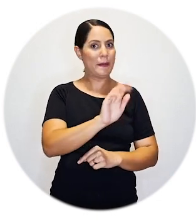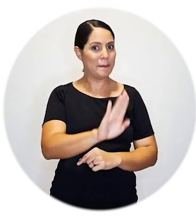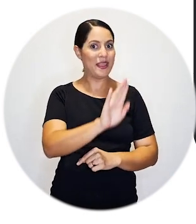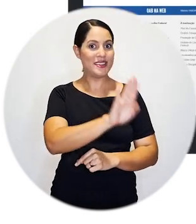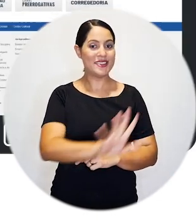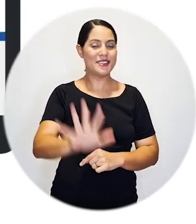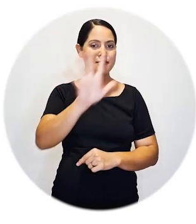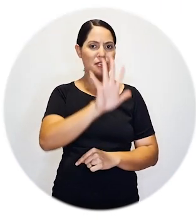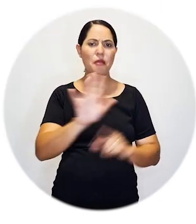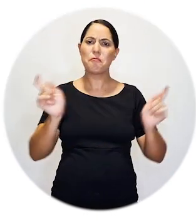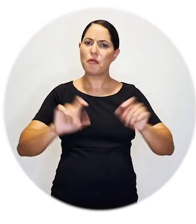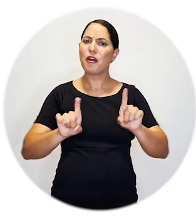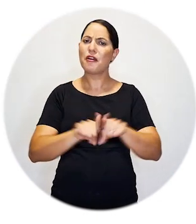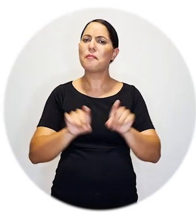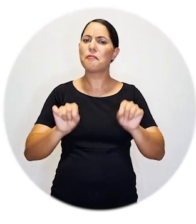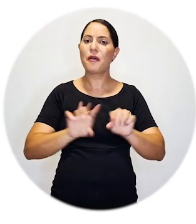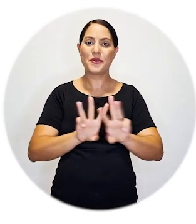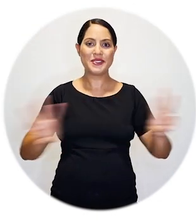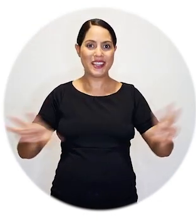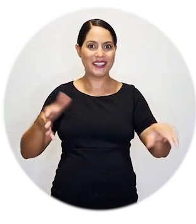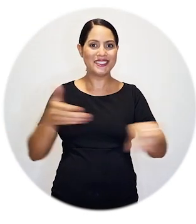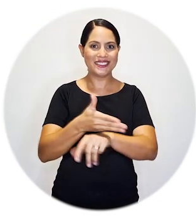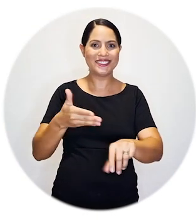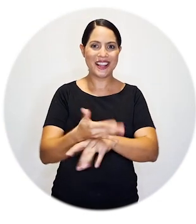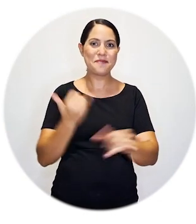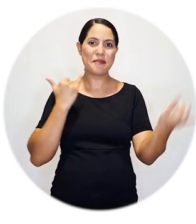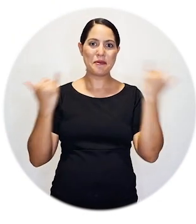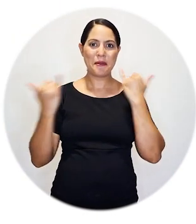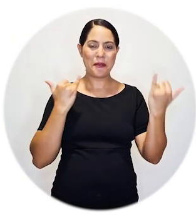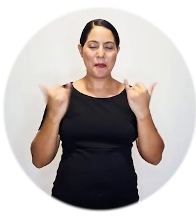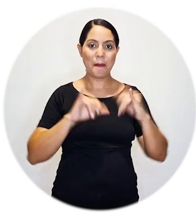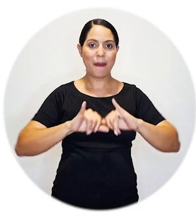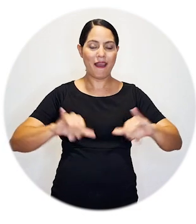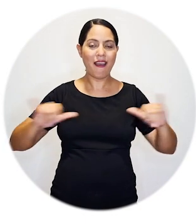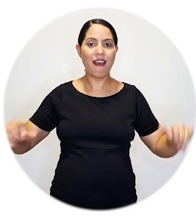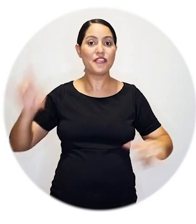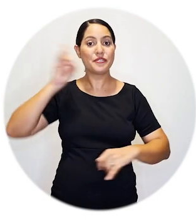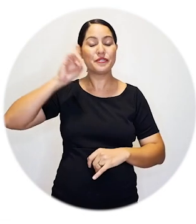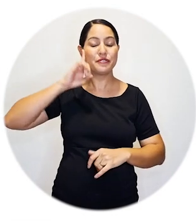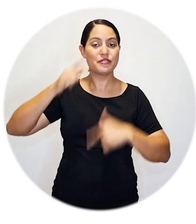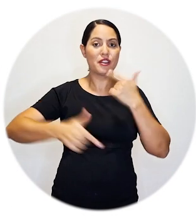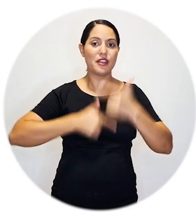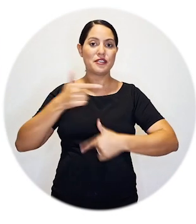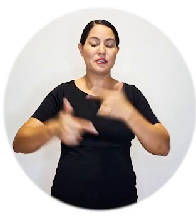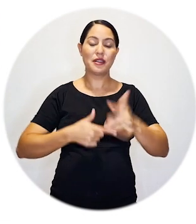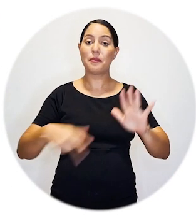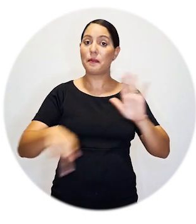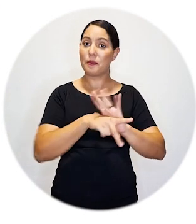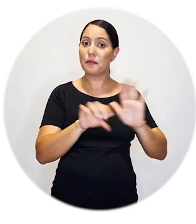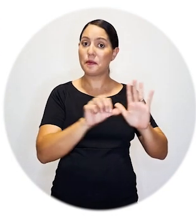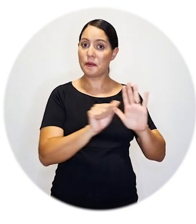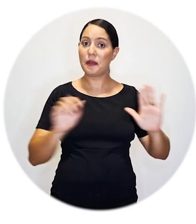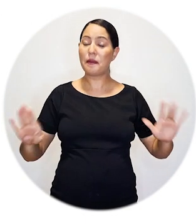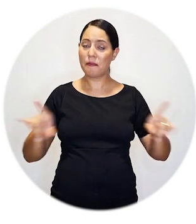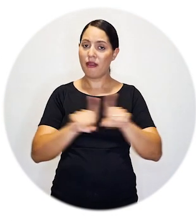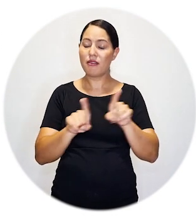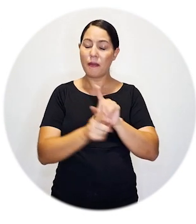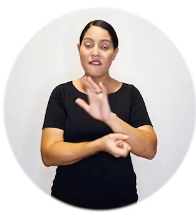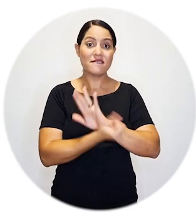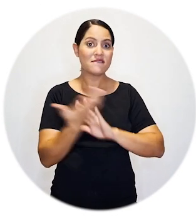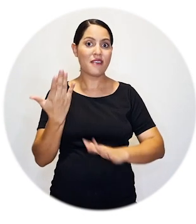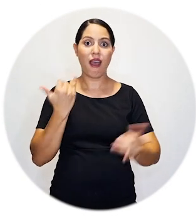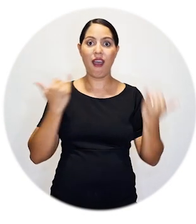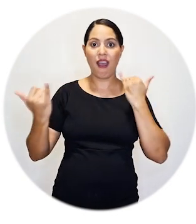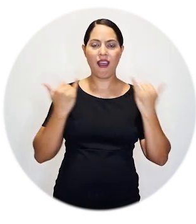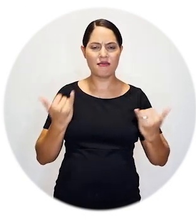Não esqueça também de acessar o nosso site. Lá você encontra as últimas notícias, os destaques de cada dia de trabalho da Ordem dos Advogados do